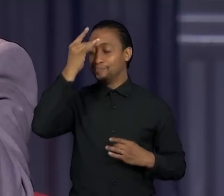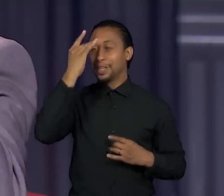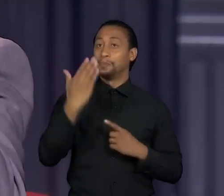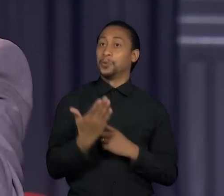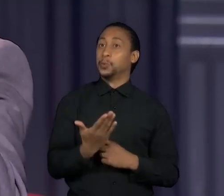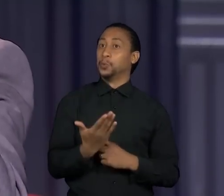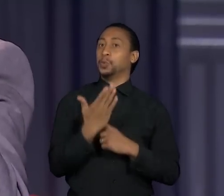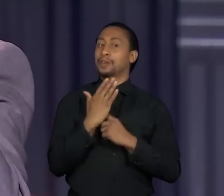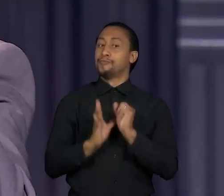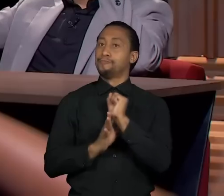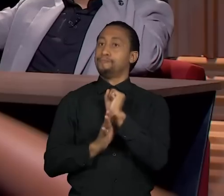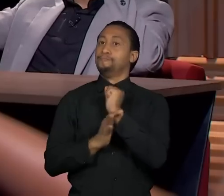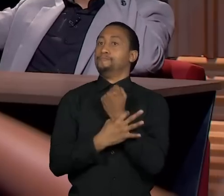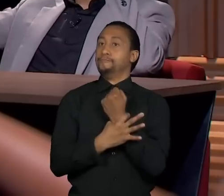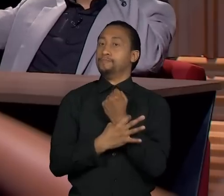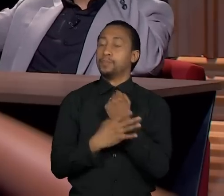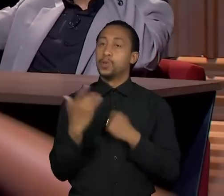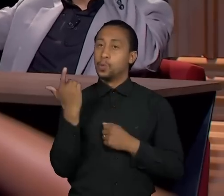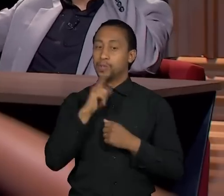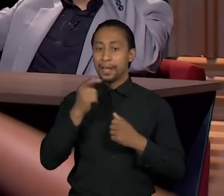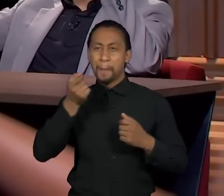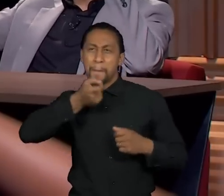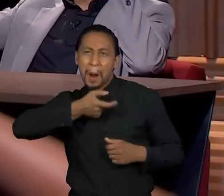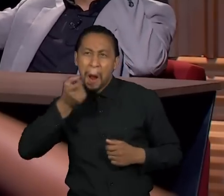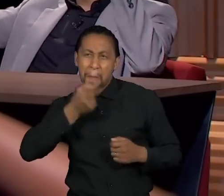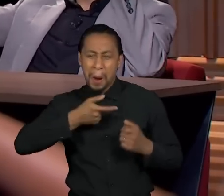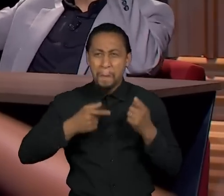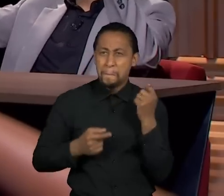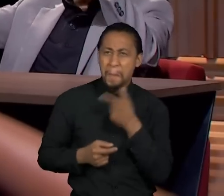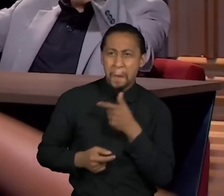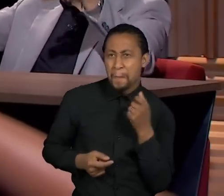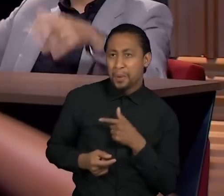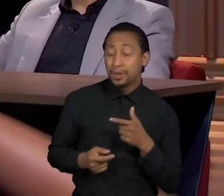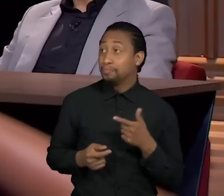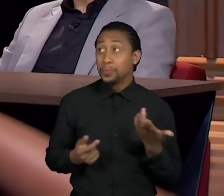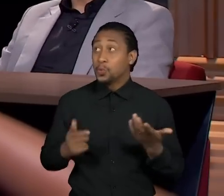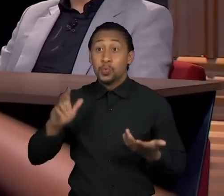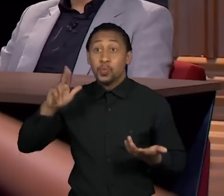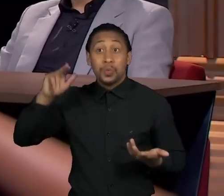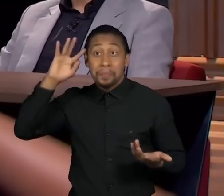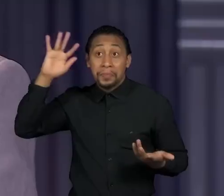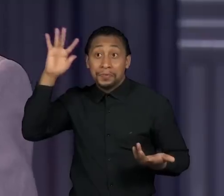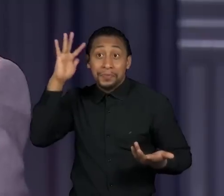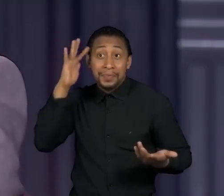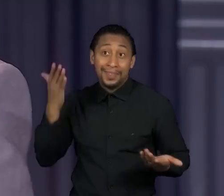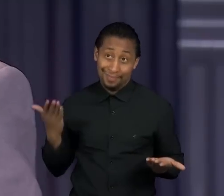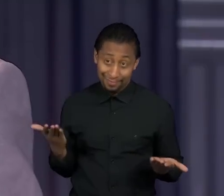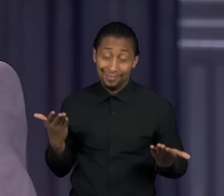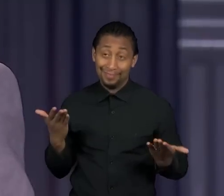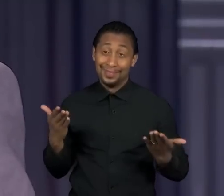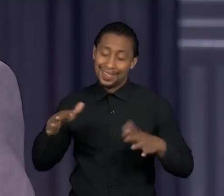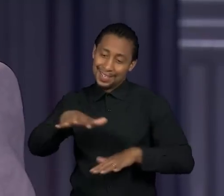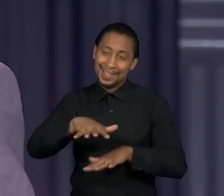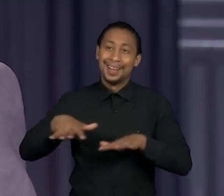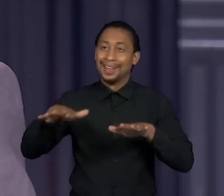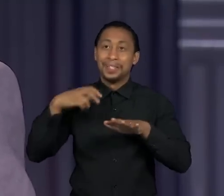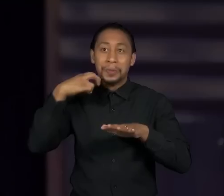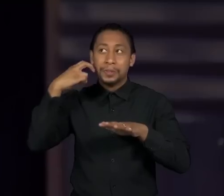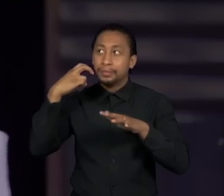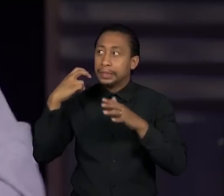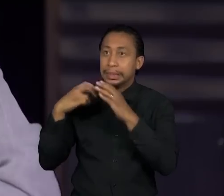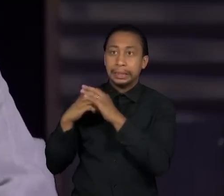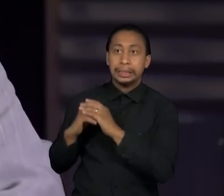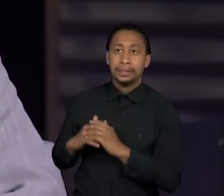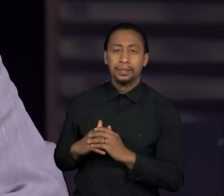me assegura fazer as coisas que eu nunca imaginei que eu conseguiria fazer. Sei. Dentro dessa questão da timidez. É como se